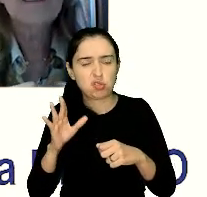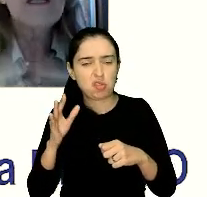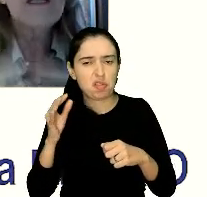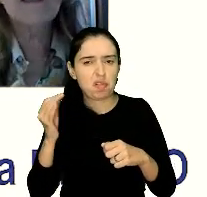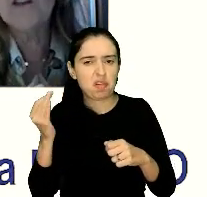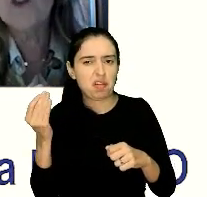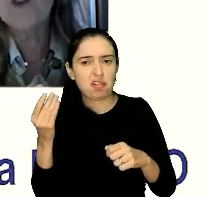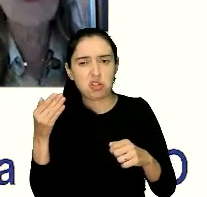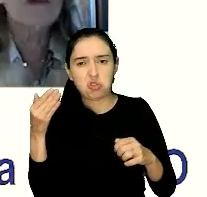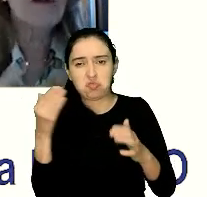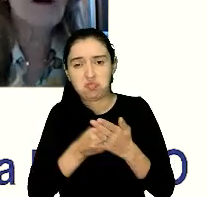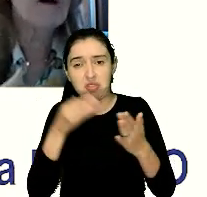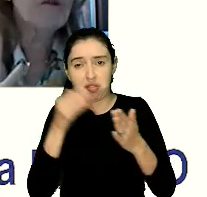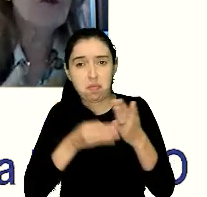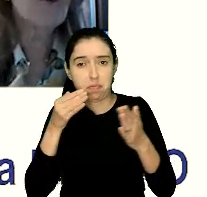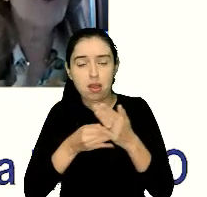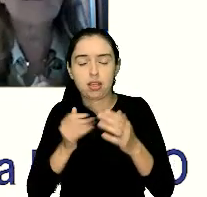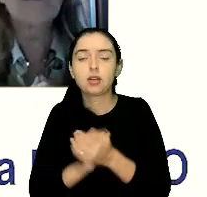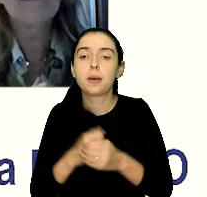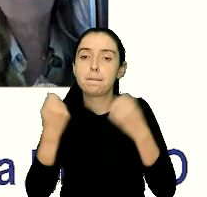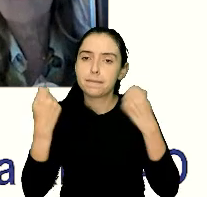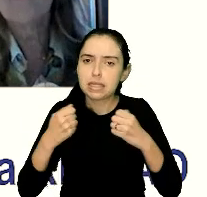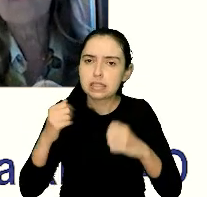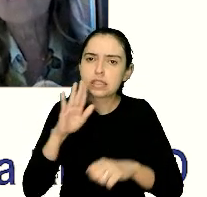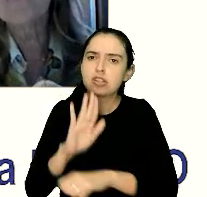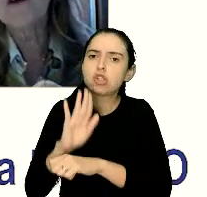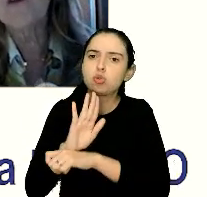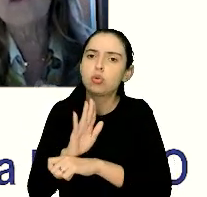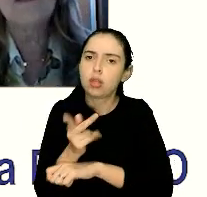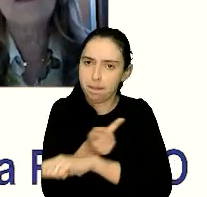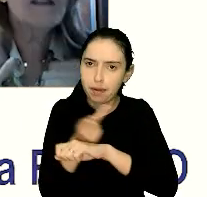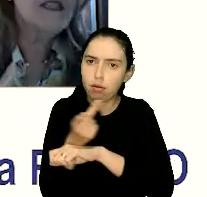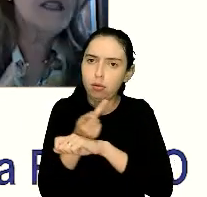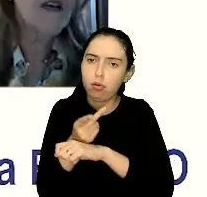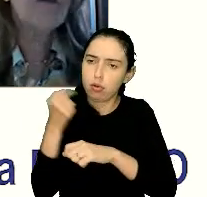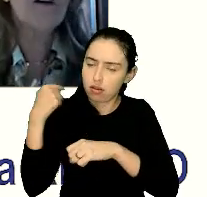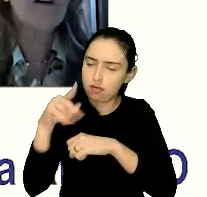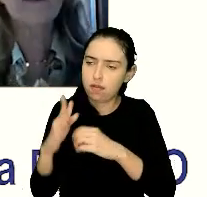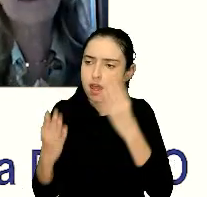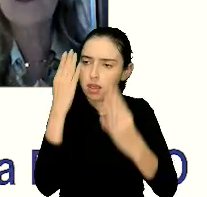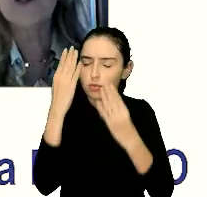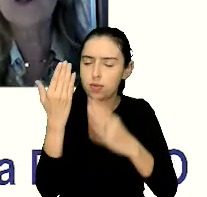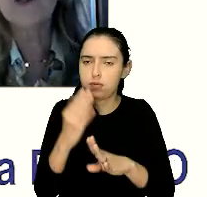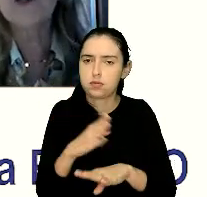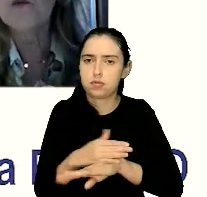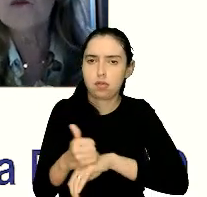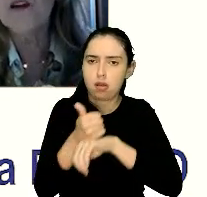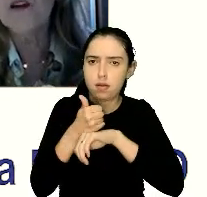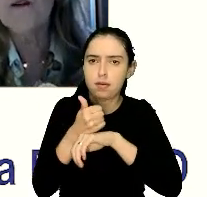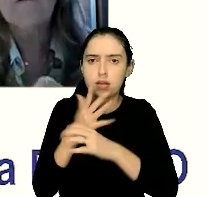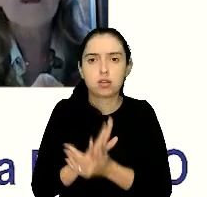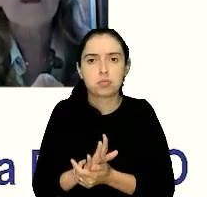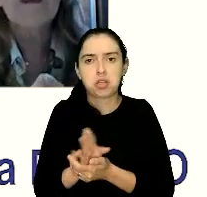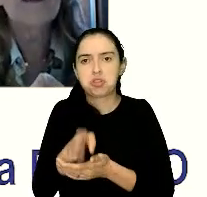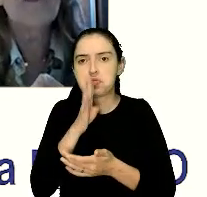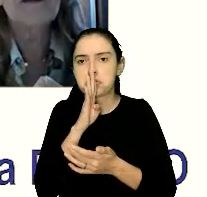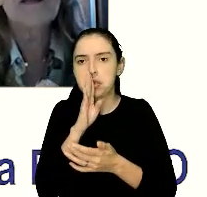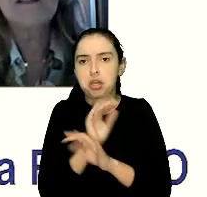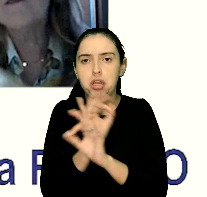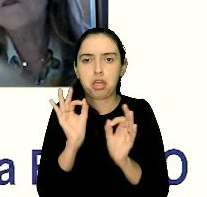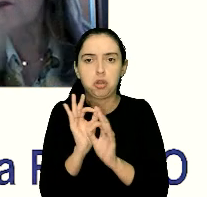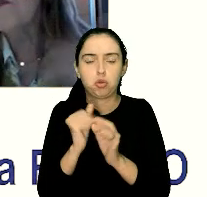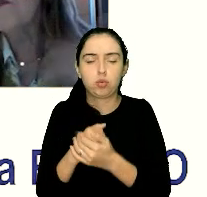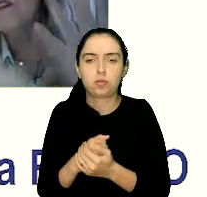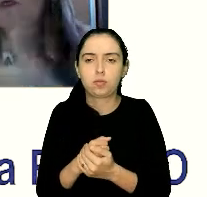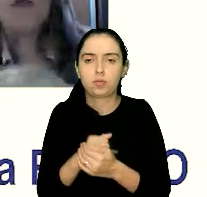Então, se precisar de ajuda, vá, procure. O profissional, ele sempre vai manter sigilo, né? E ele não